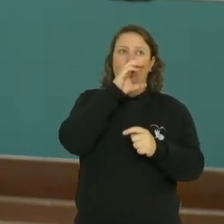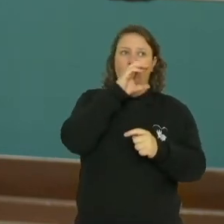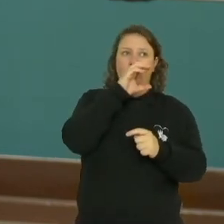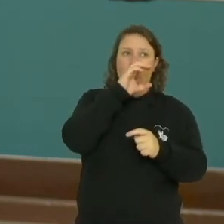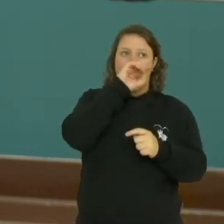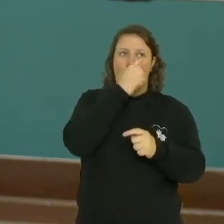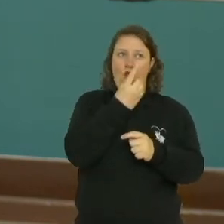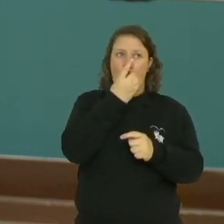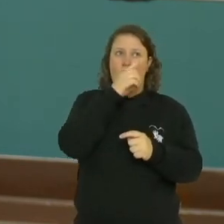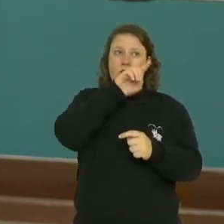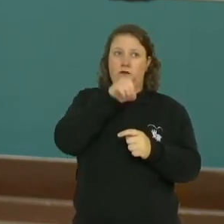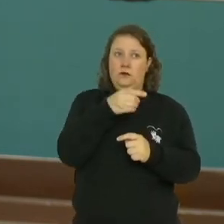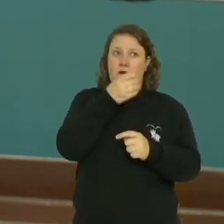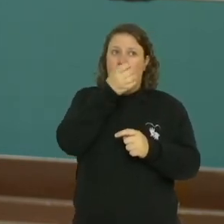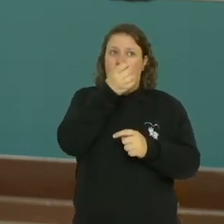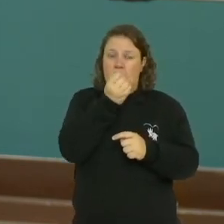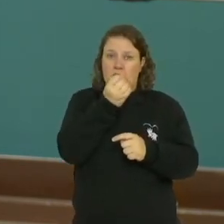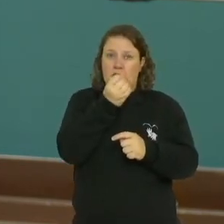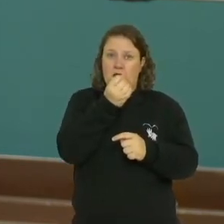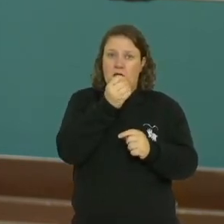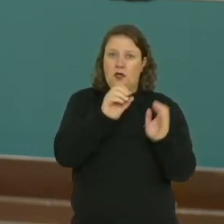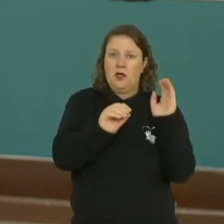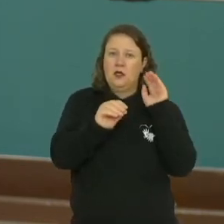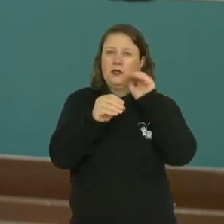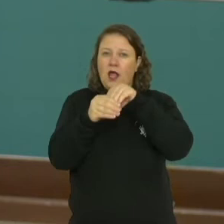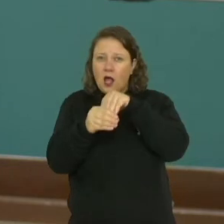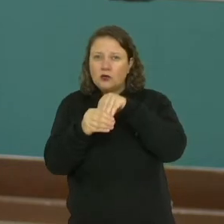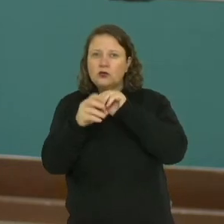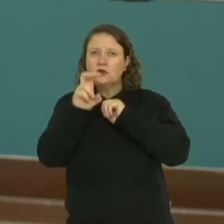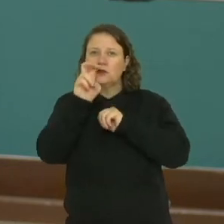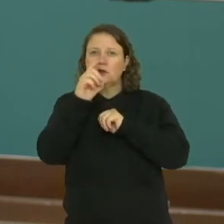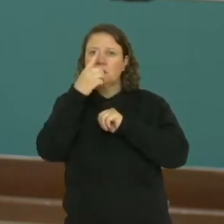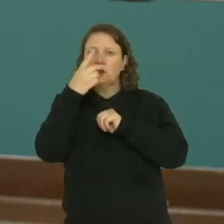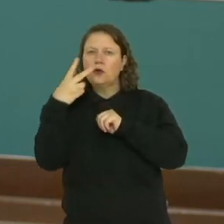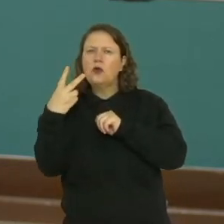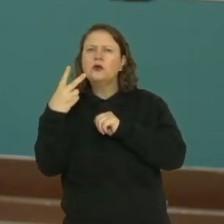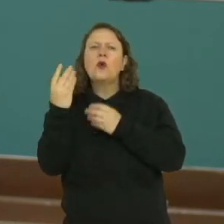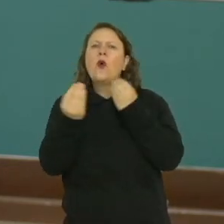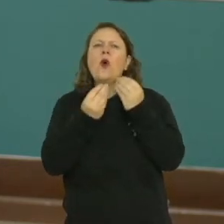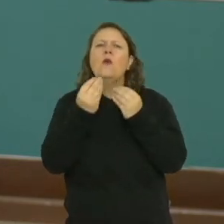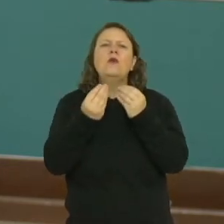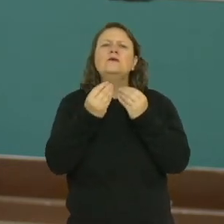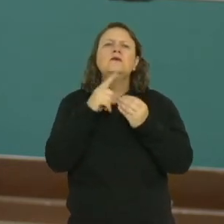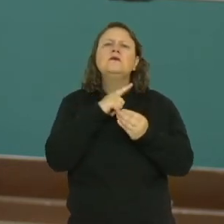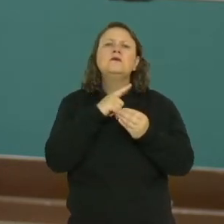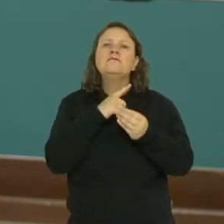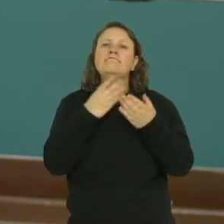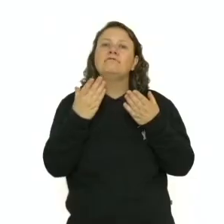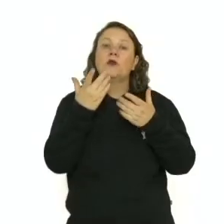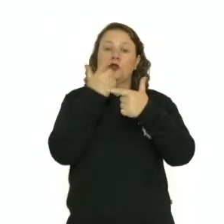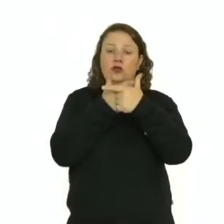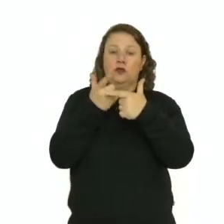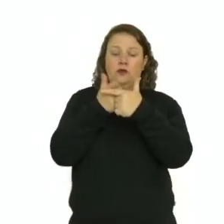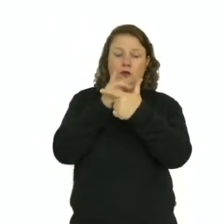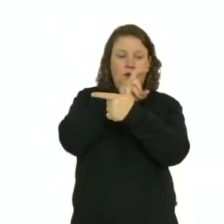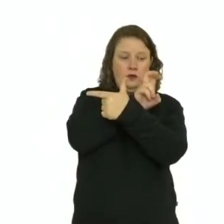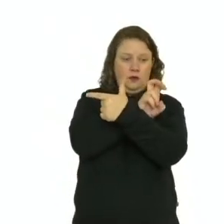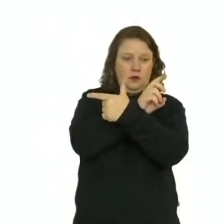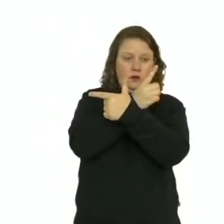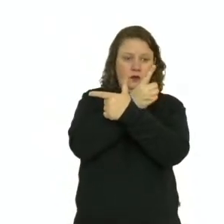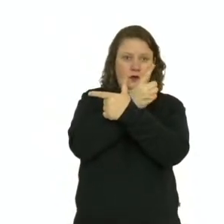da ideia de medida, essa é uma das ideias da divisão. Então nós vamos ter que dividir, né, o 512 por